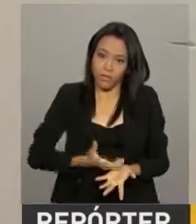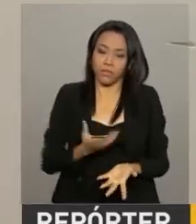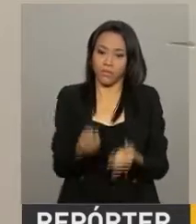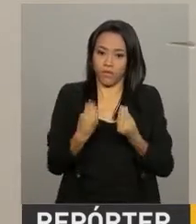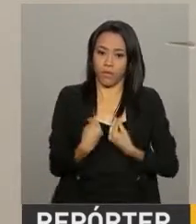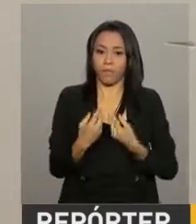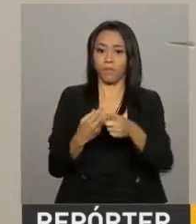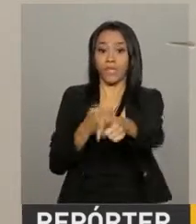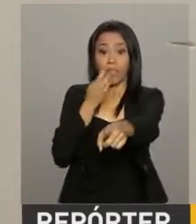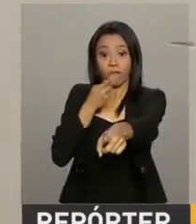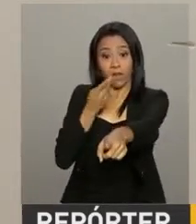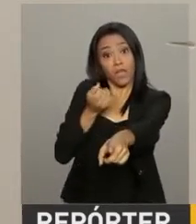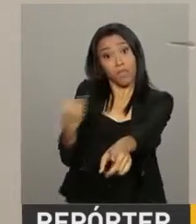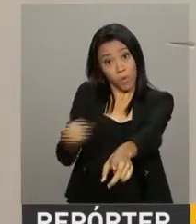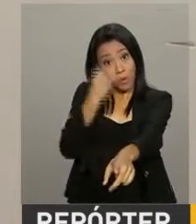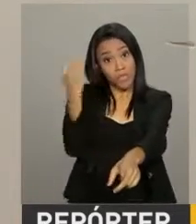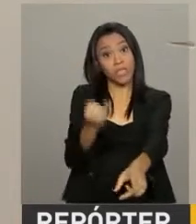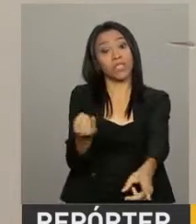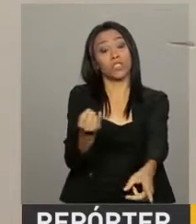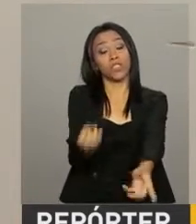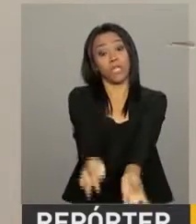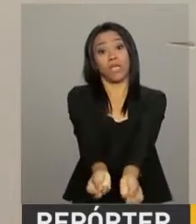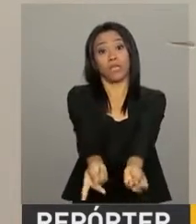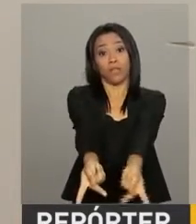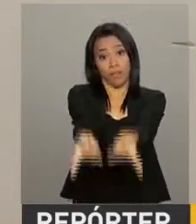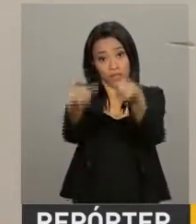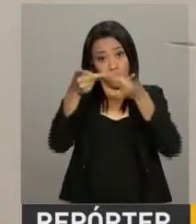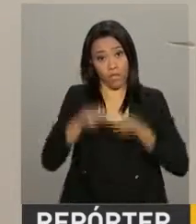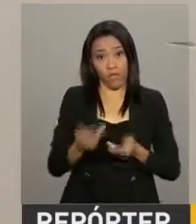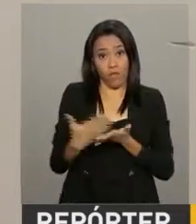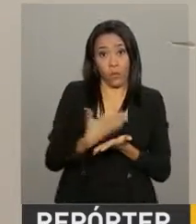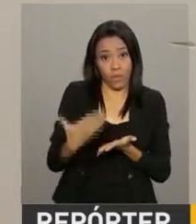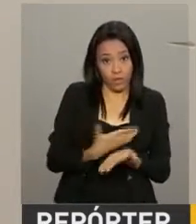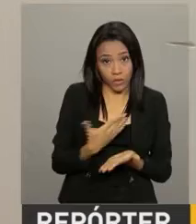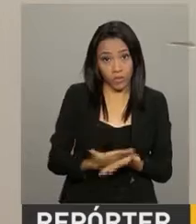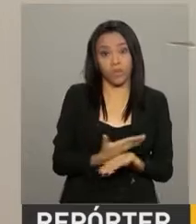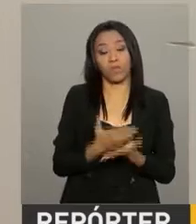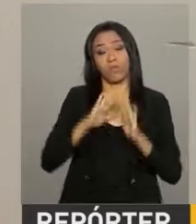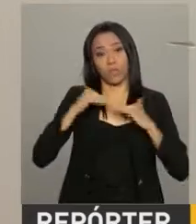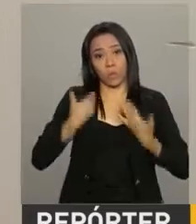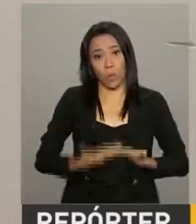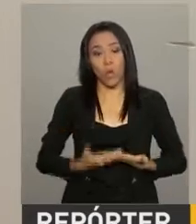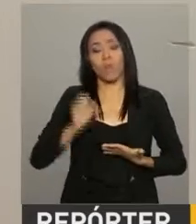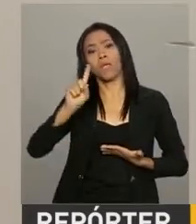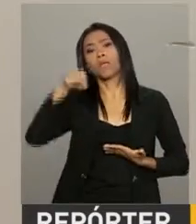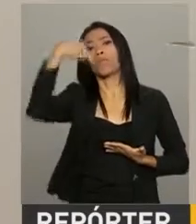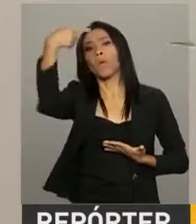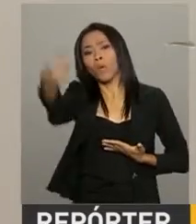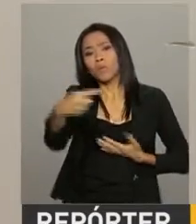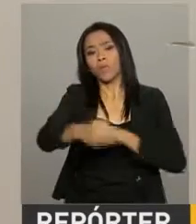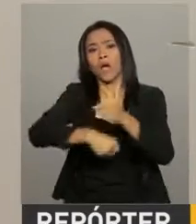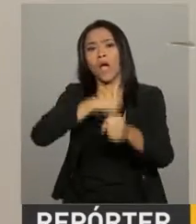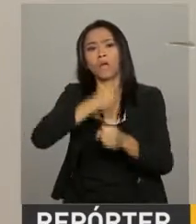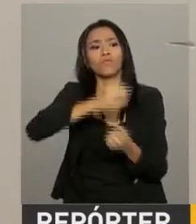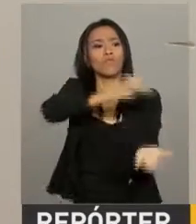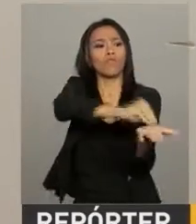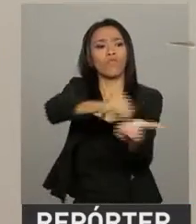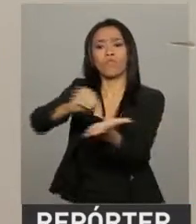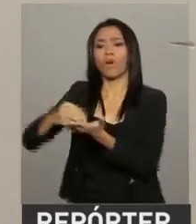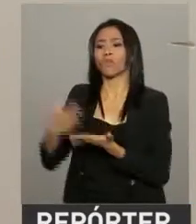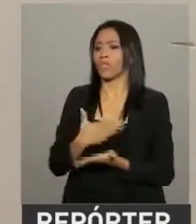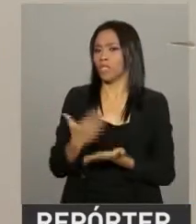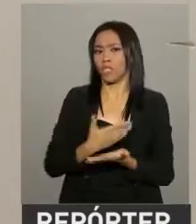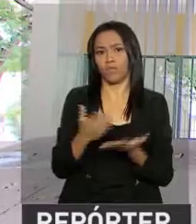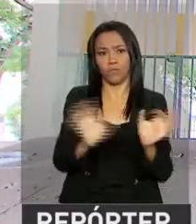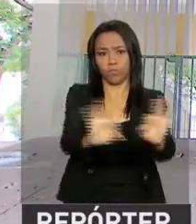essa devolução dos livros né para que possa para que no próximo exercício não falte livros para as escolas nem para nenhum aluno